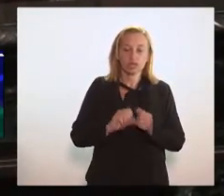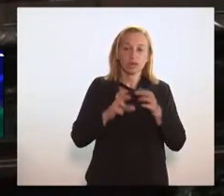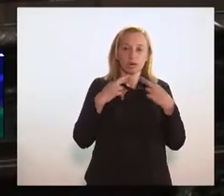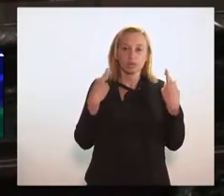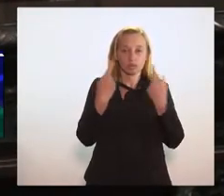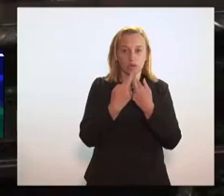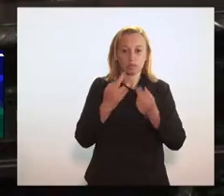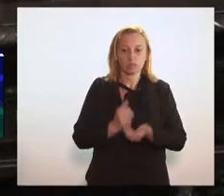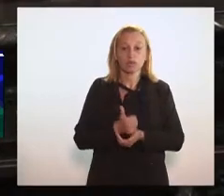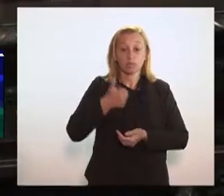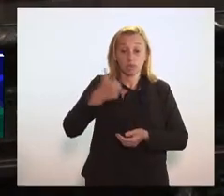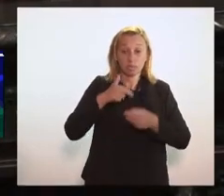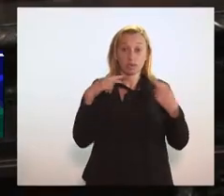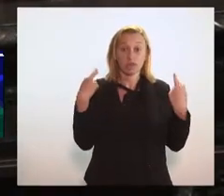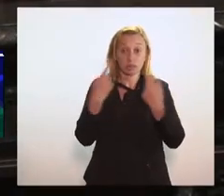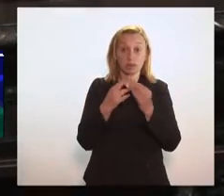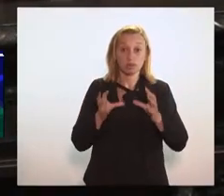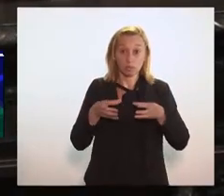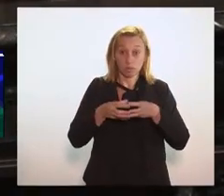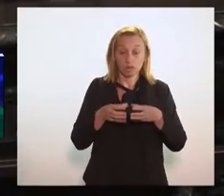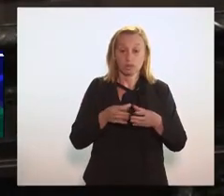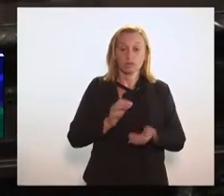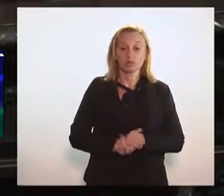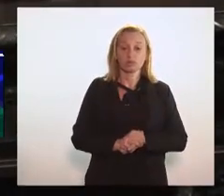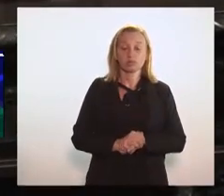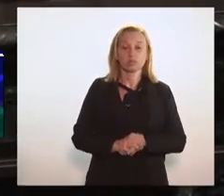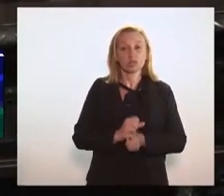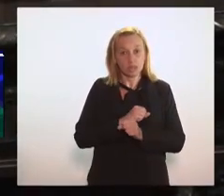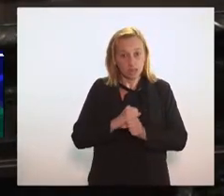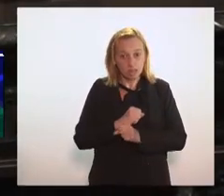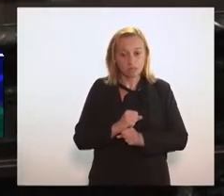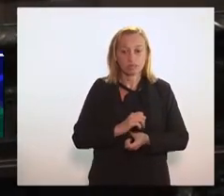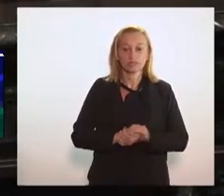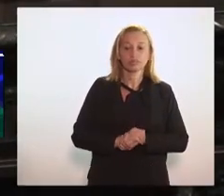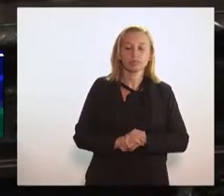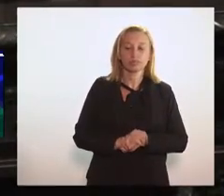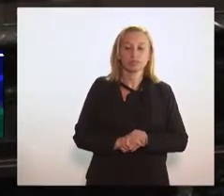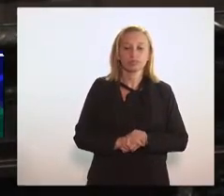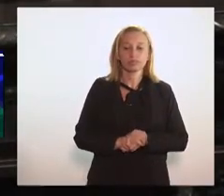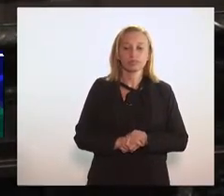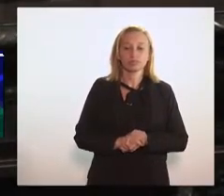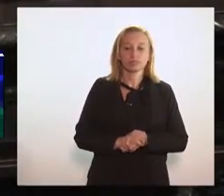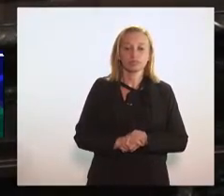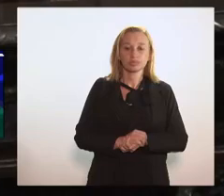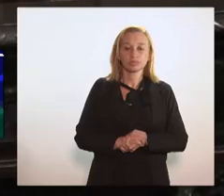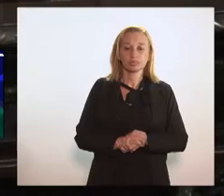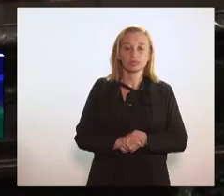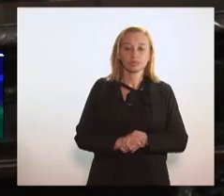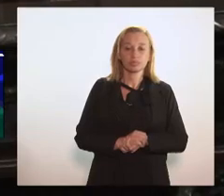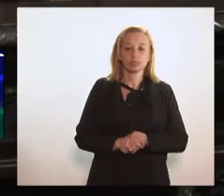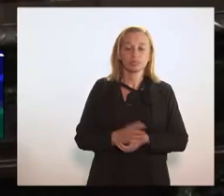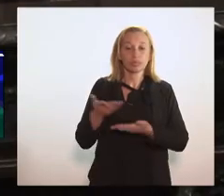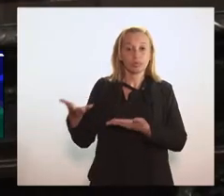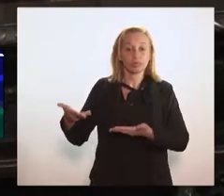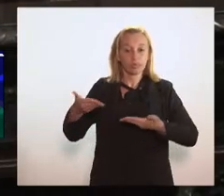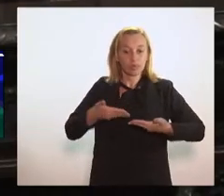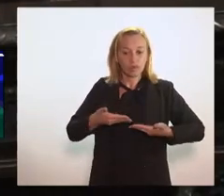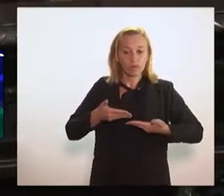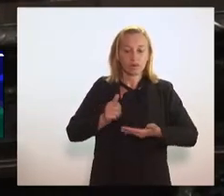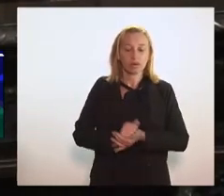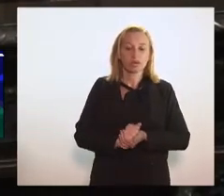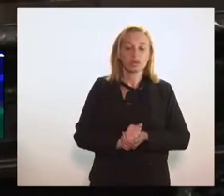reunião, primeira reunião da comissão desse ano, em que fui convidado para ser